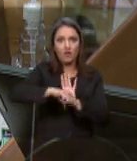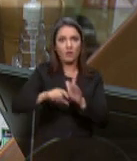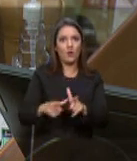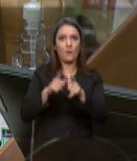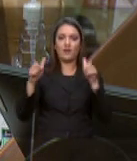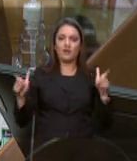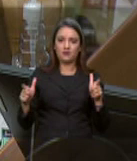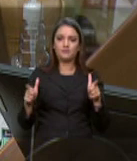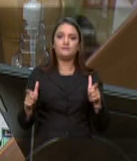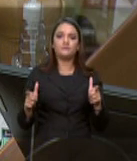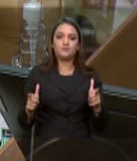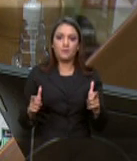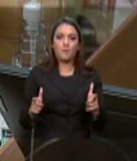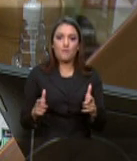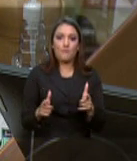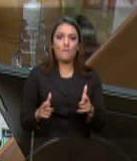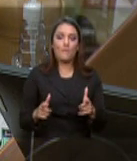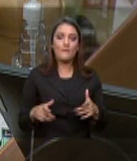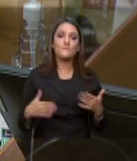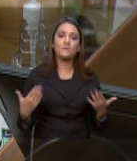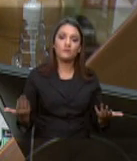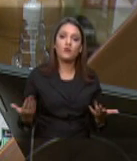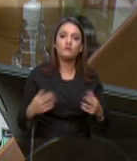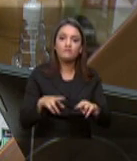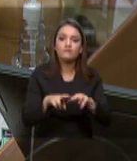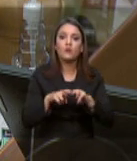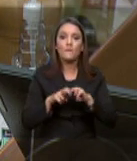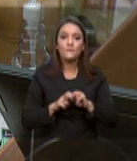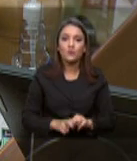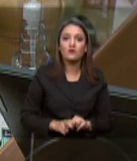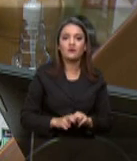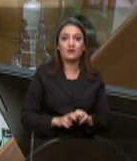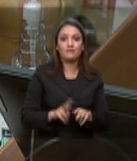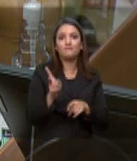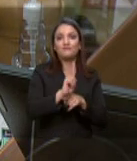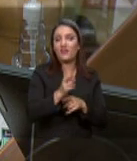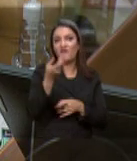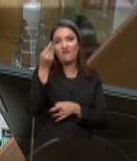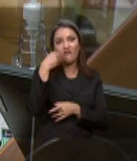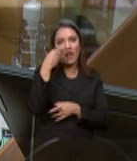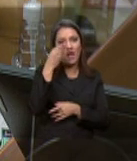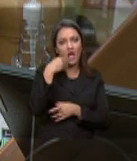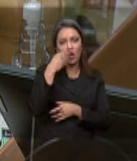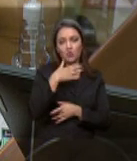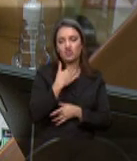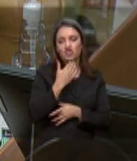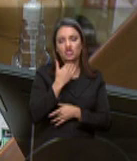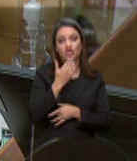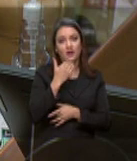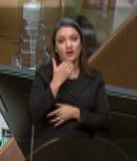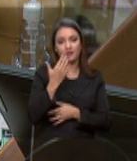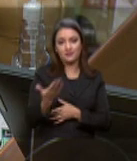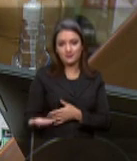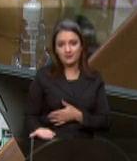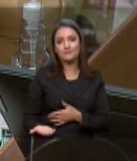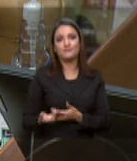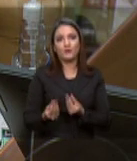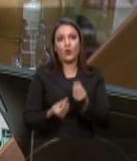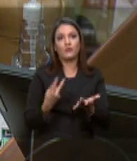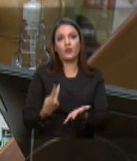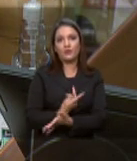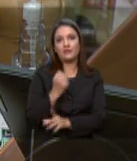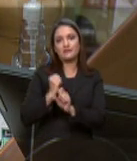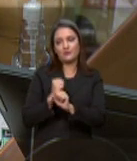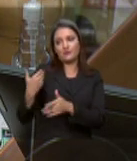Esta circunstância seria decorrente exatamente de uma fiscalização fragilizada pelas condutas dos últimos